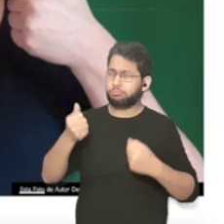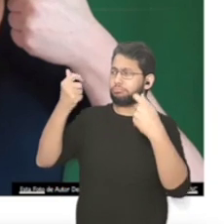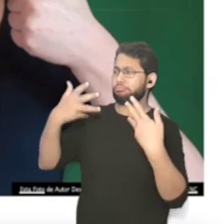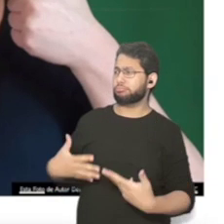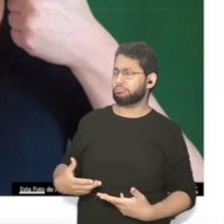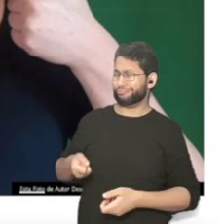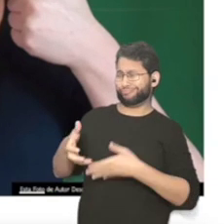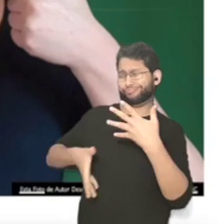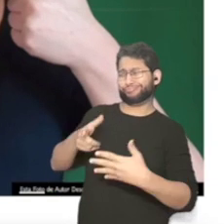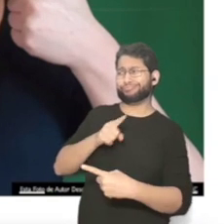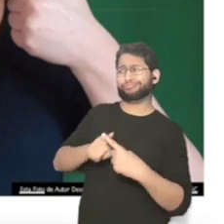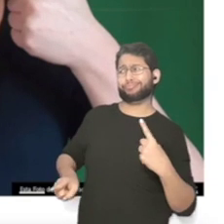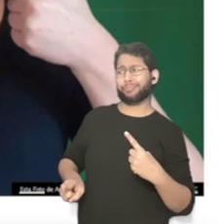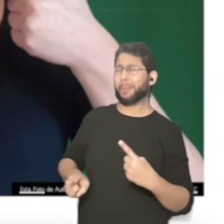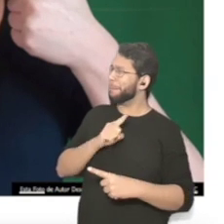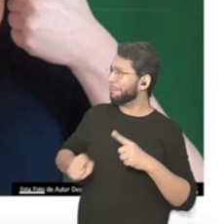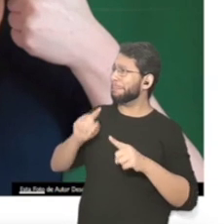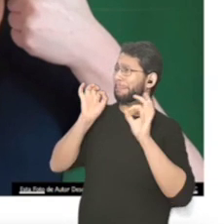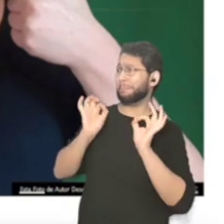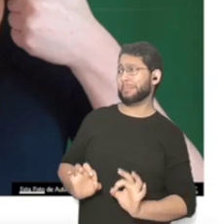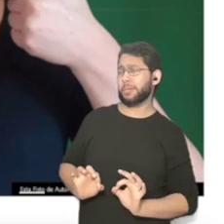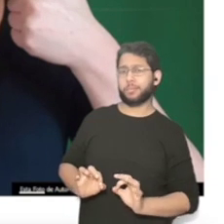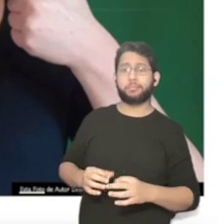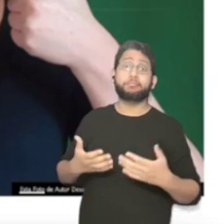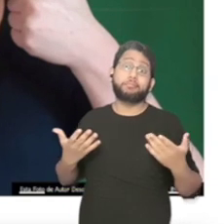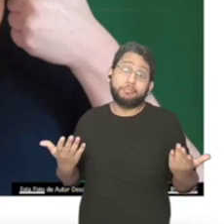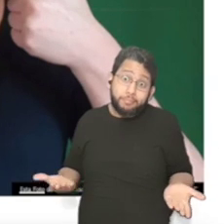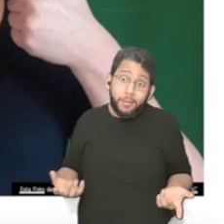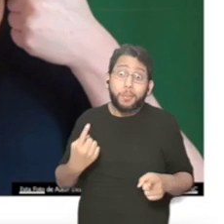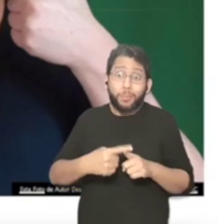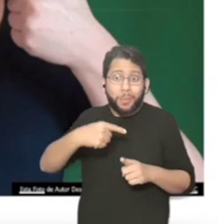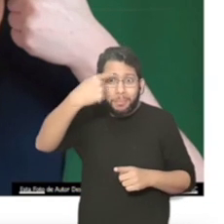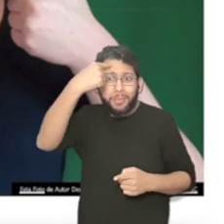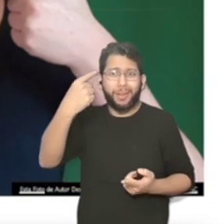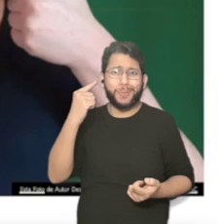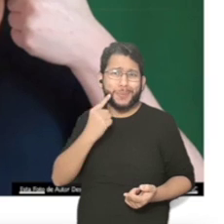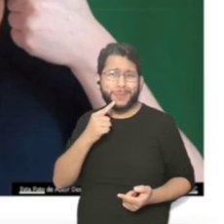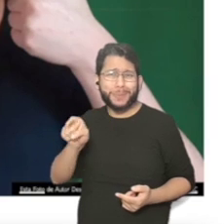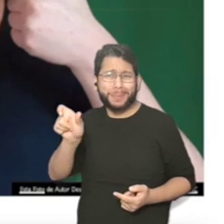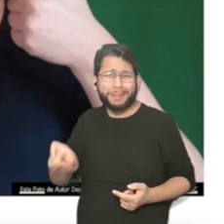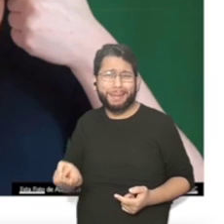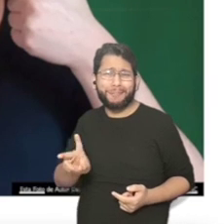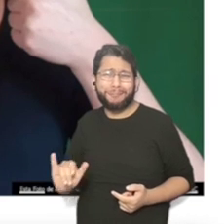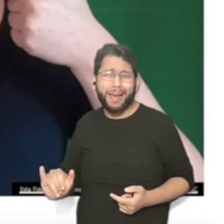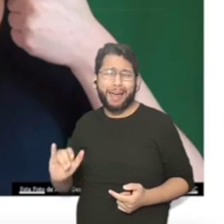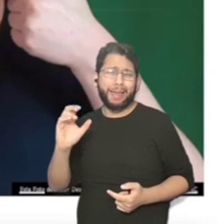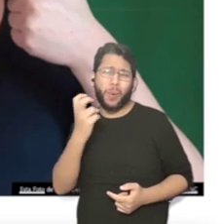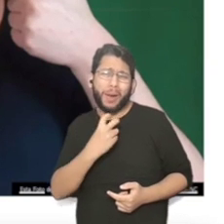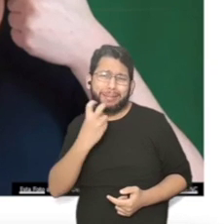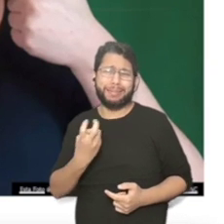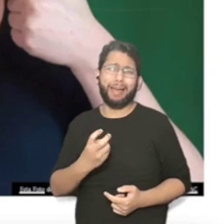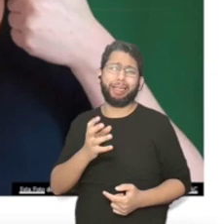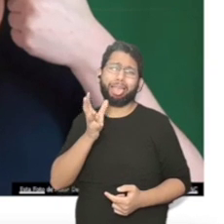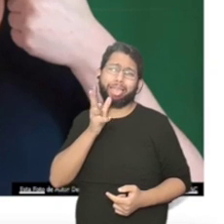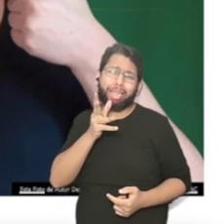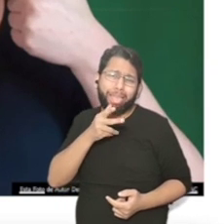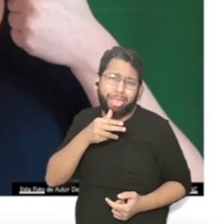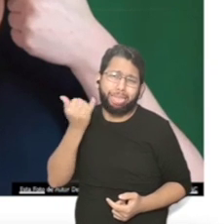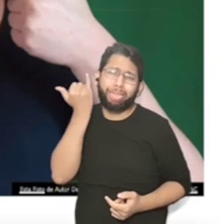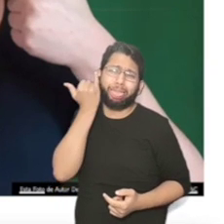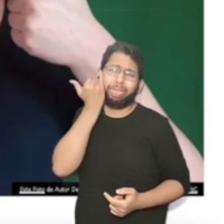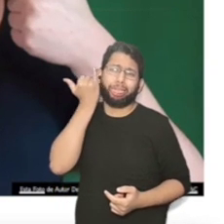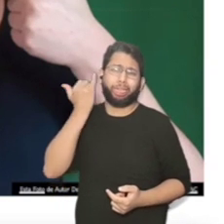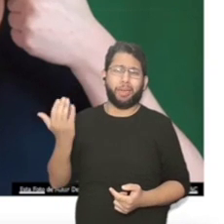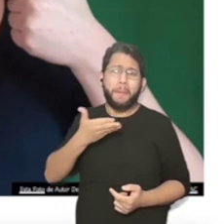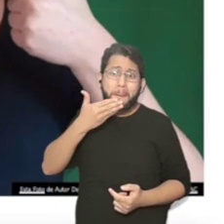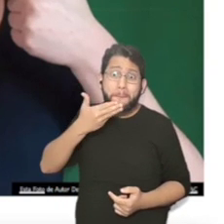em nenhuma hipótese, exatamente repetindo o que eu disse para vocês, de que ele vai se tornar preguiçoso para se oralizar, para aprender a